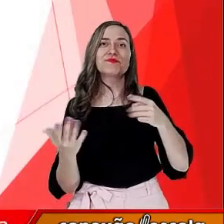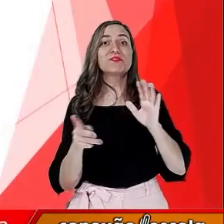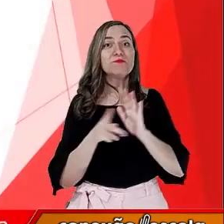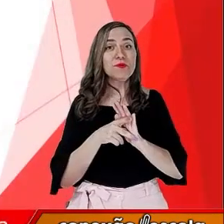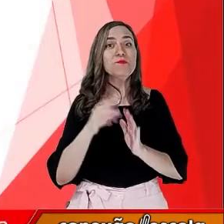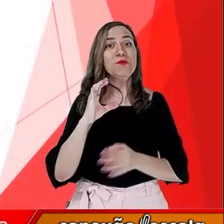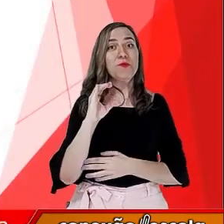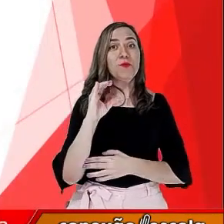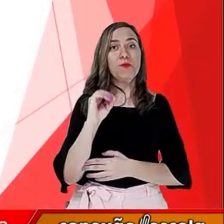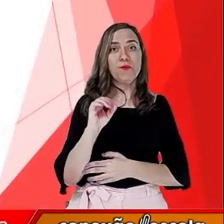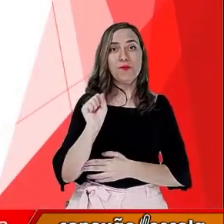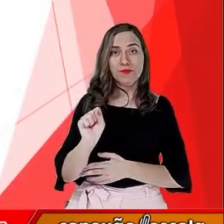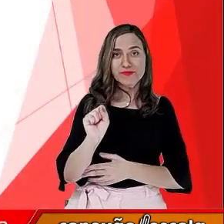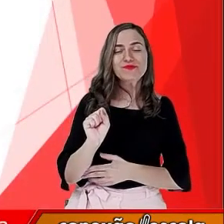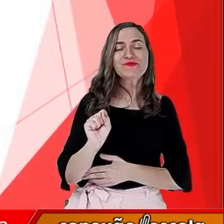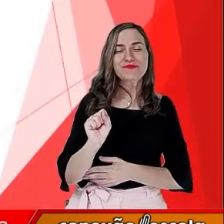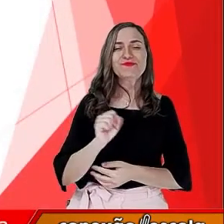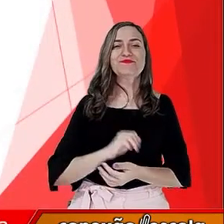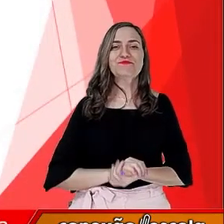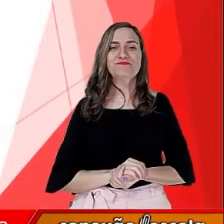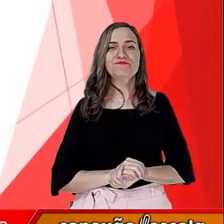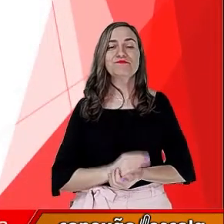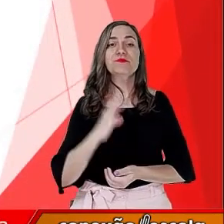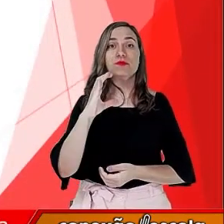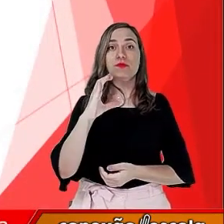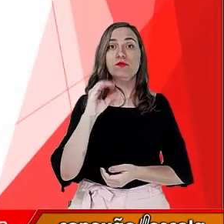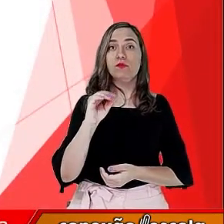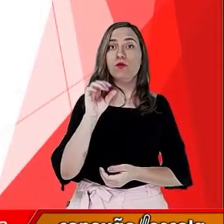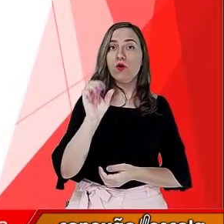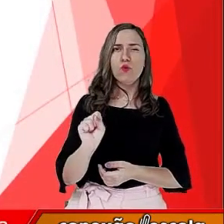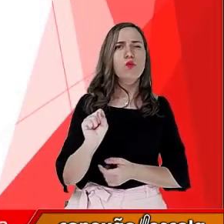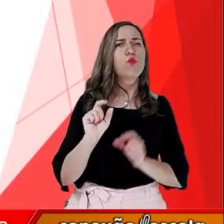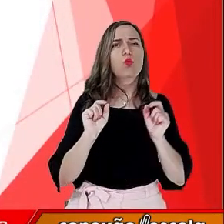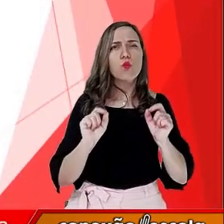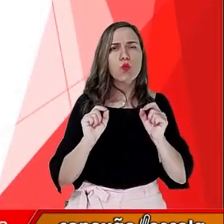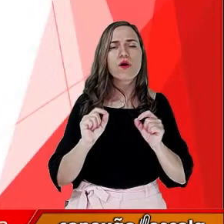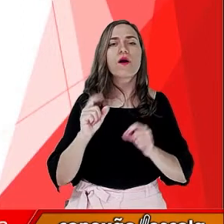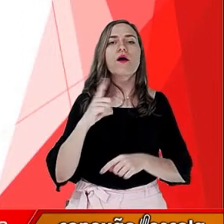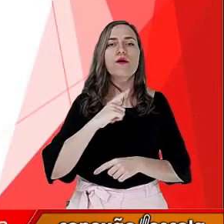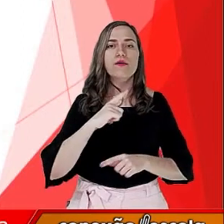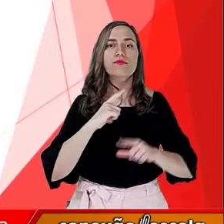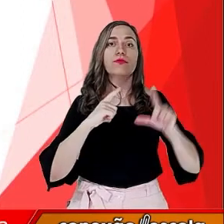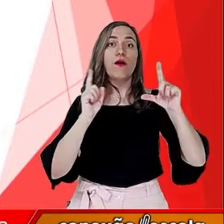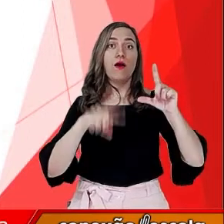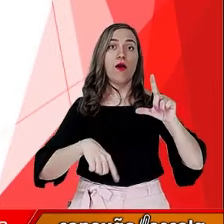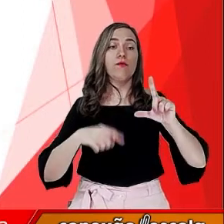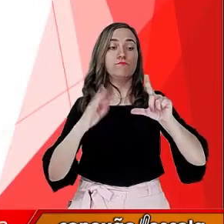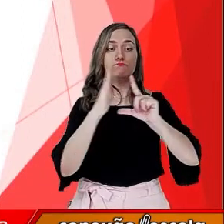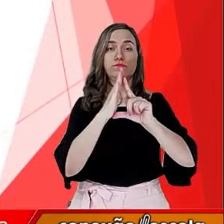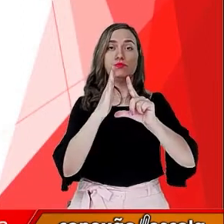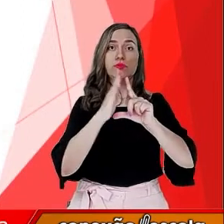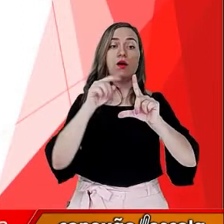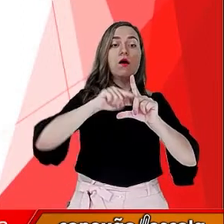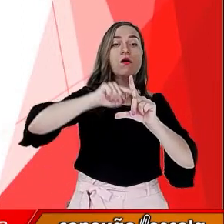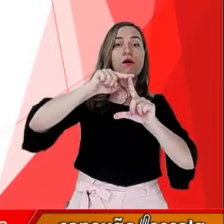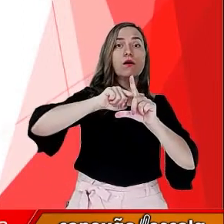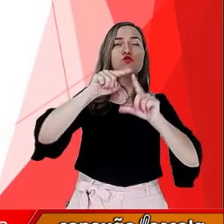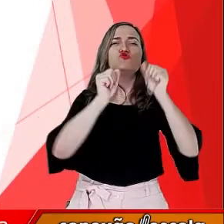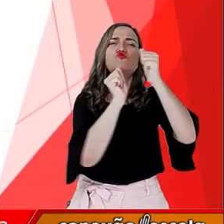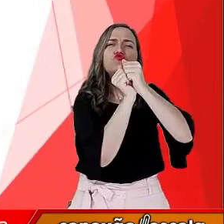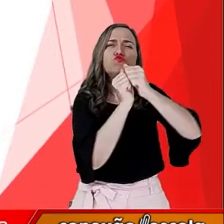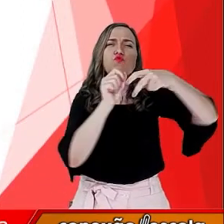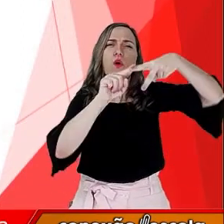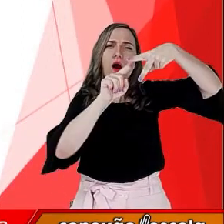o cosseno. O cosseno é o cateto adjacente sobre a hipotenusa.